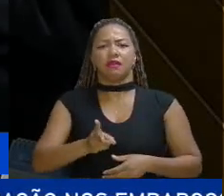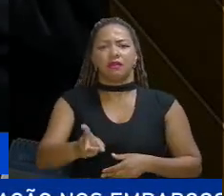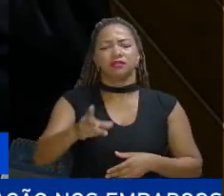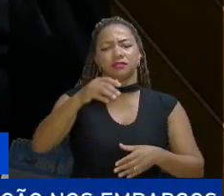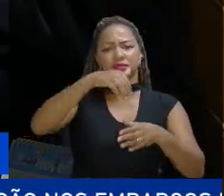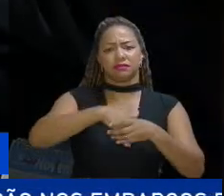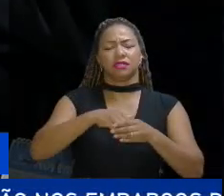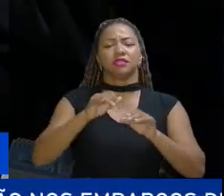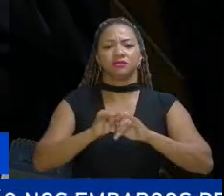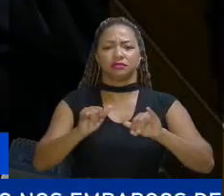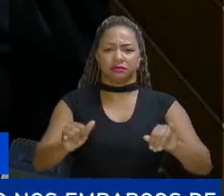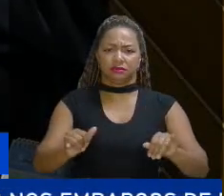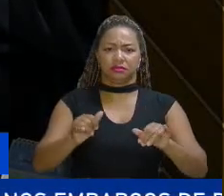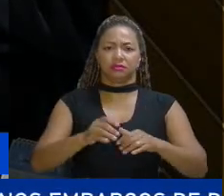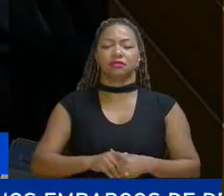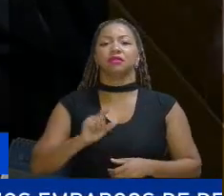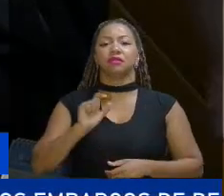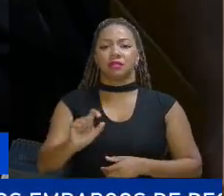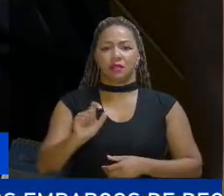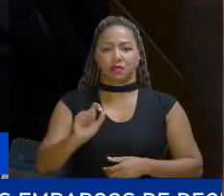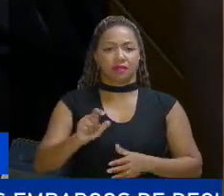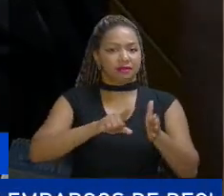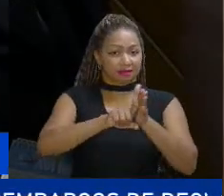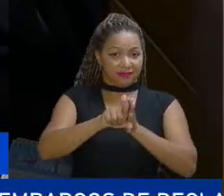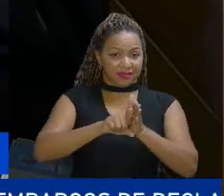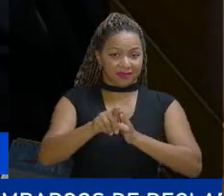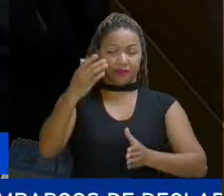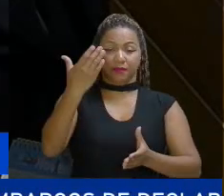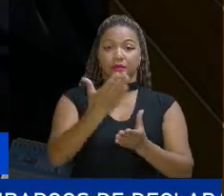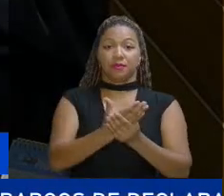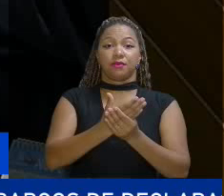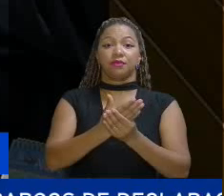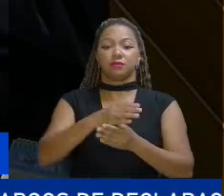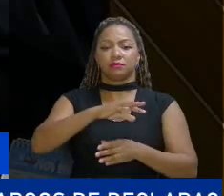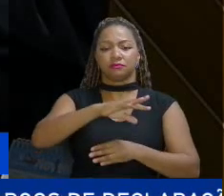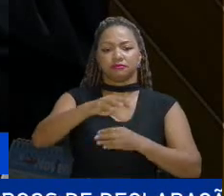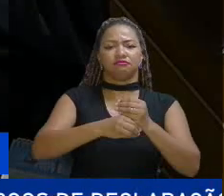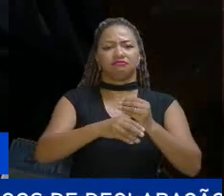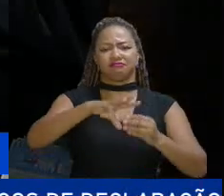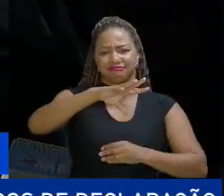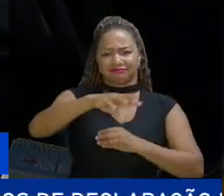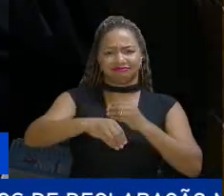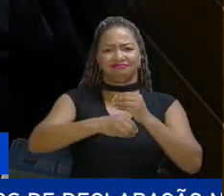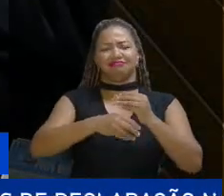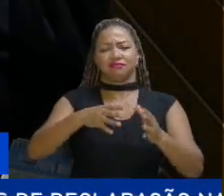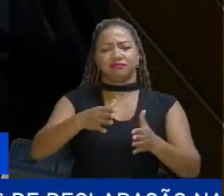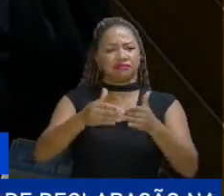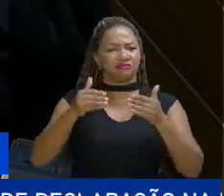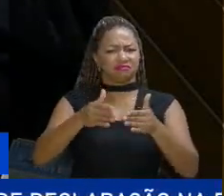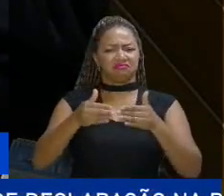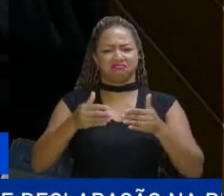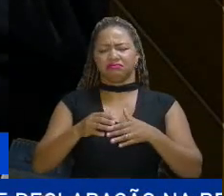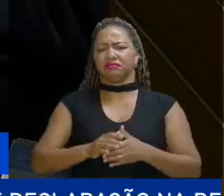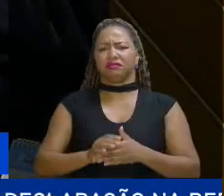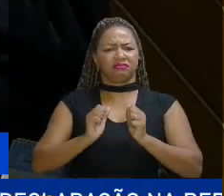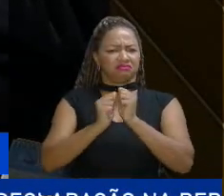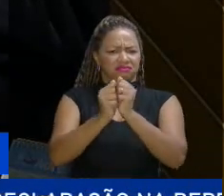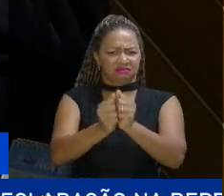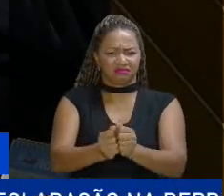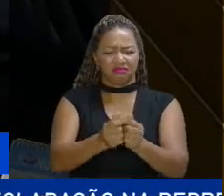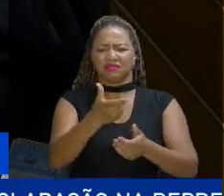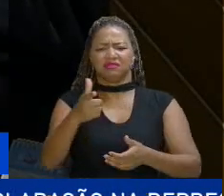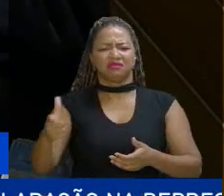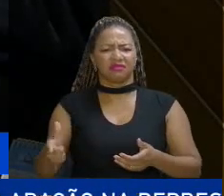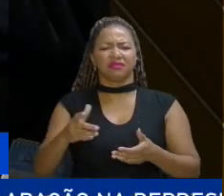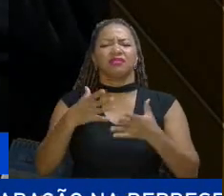Continuou no voto e disse assim: o que se verifica nos autos é tão somente a juntada de petições desacompanhadas de qualquer indício substancial